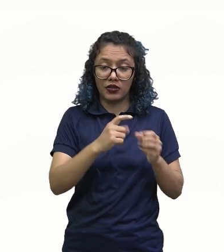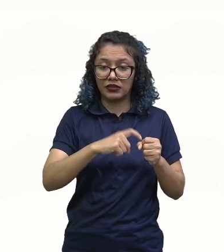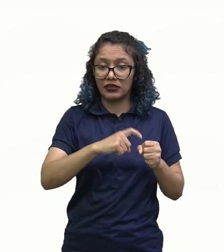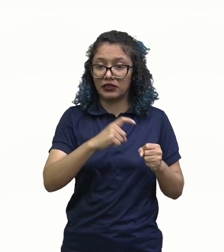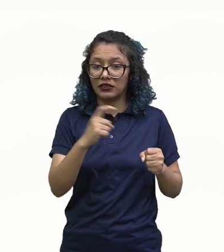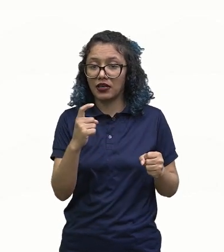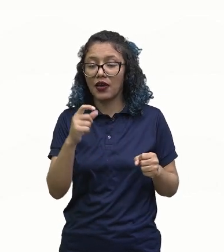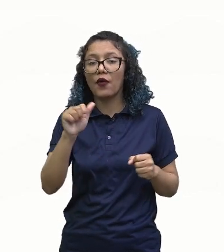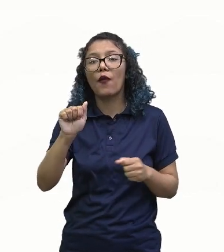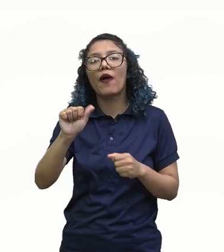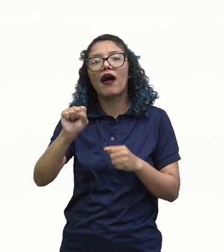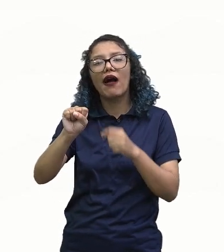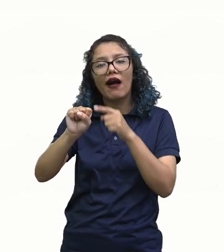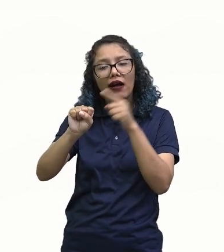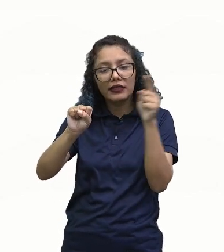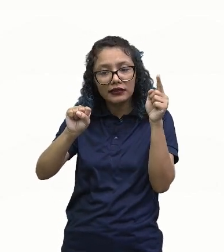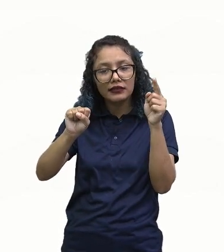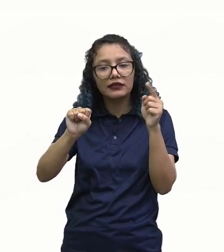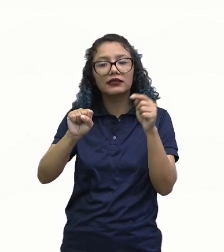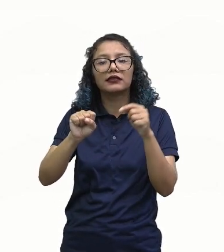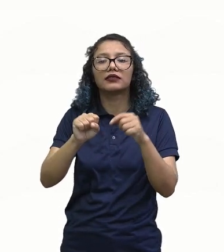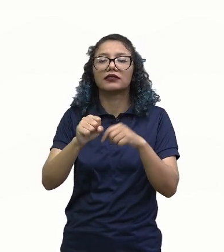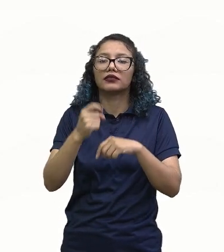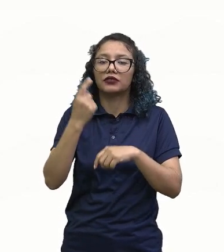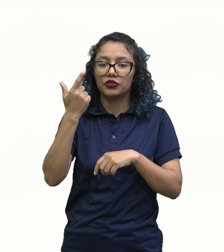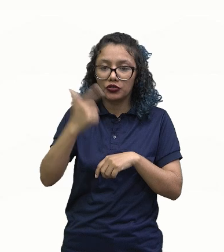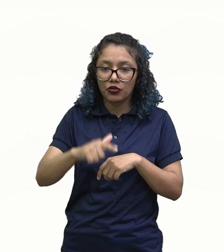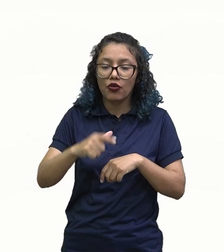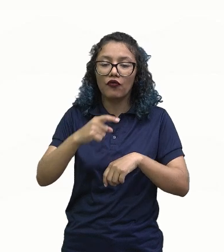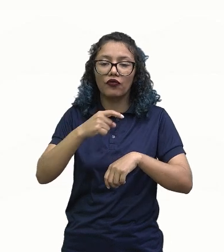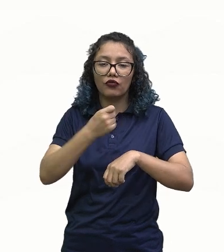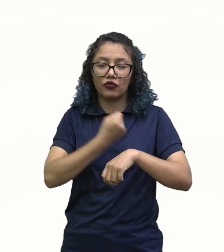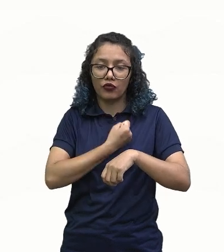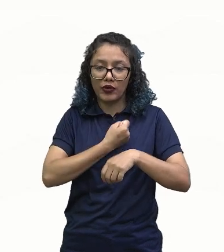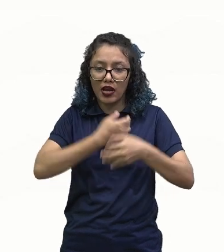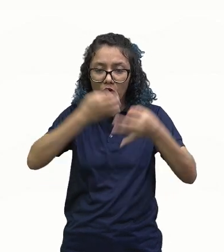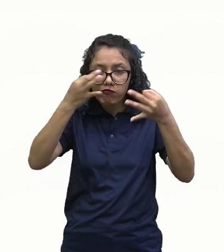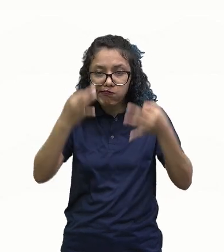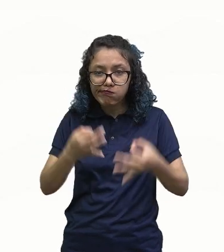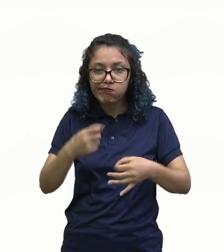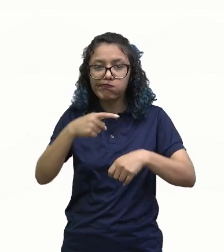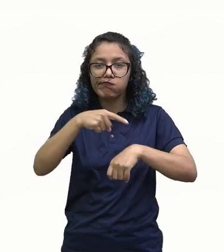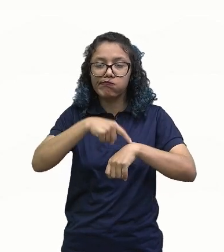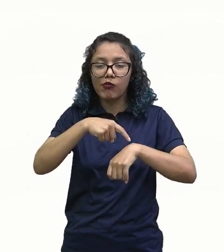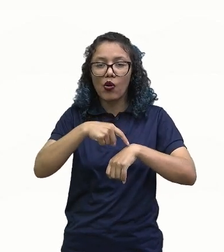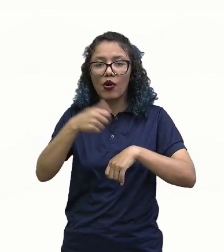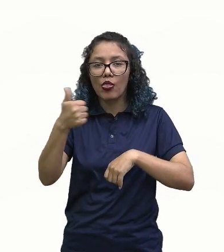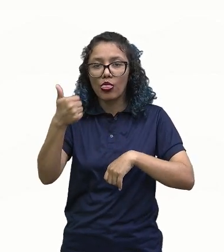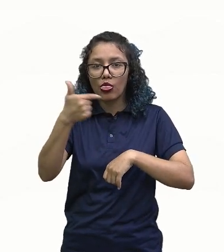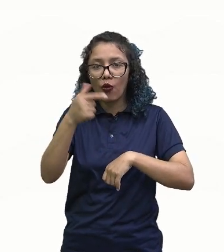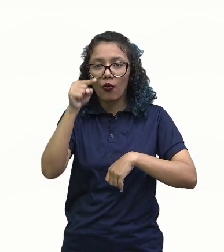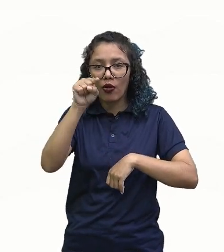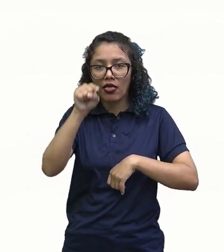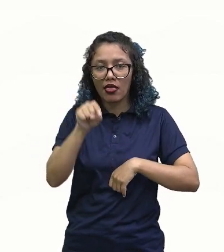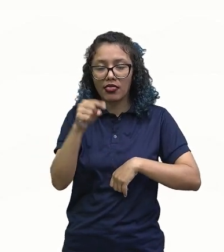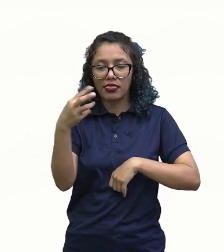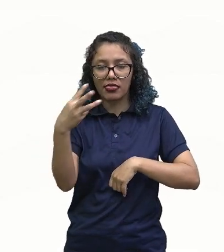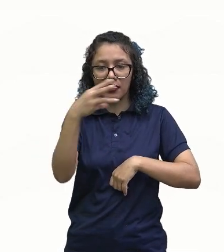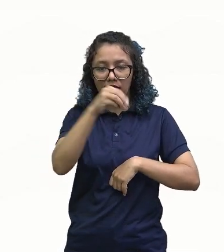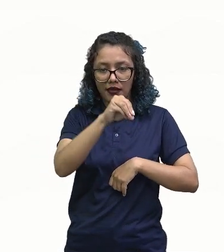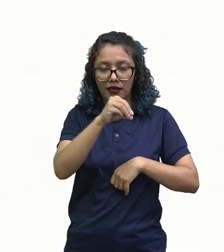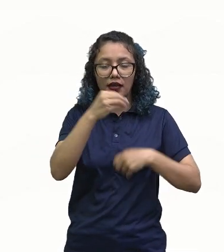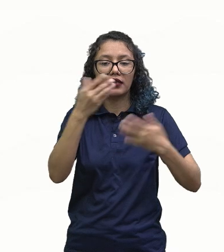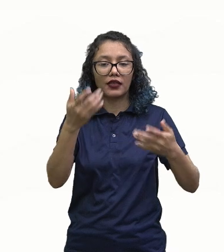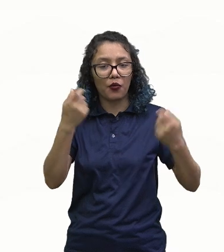numeral cardinal exato aqui. Então, a crase é necessária aqui